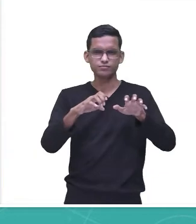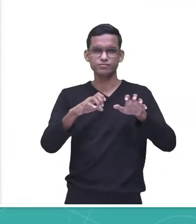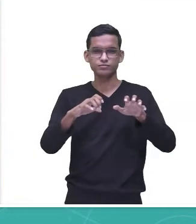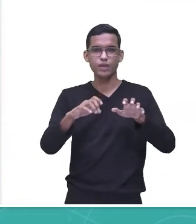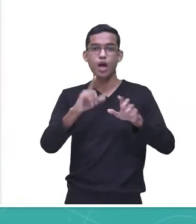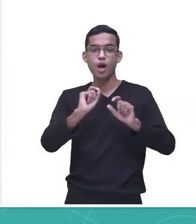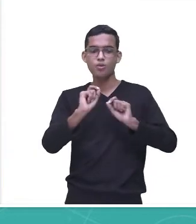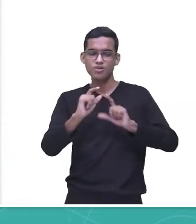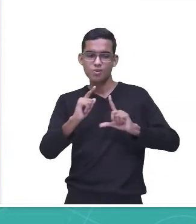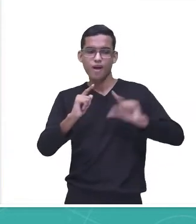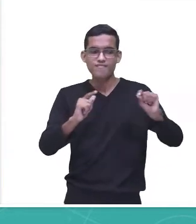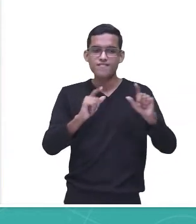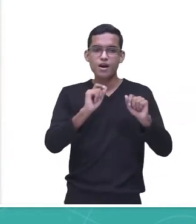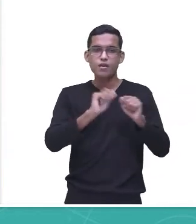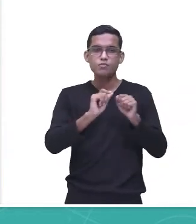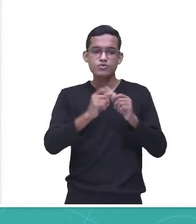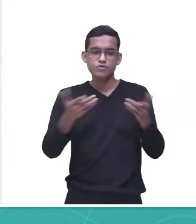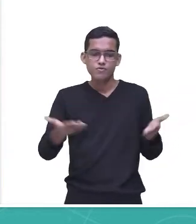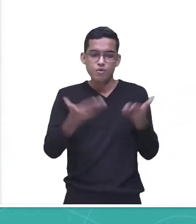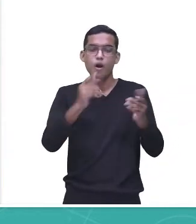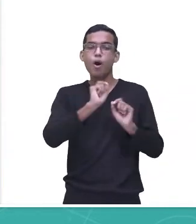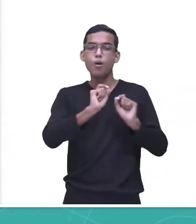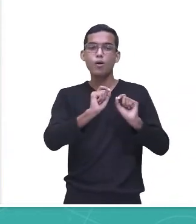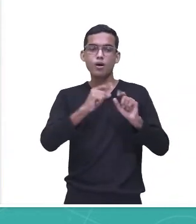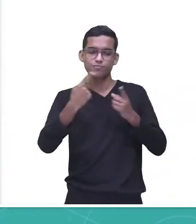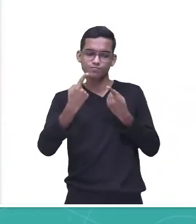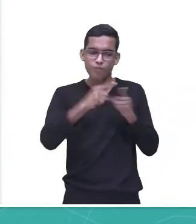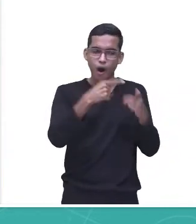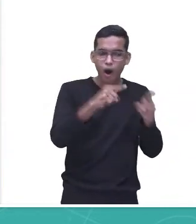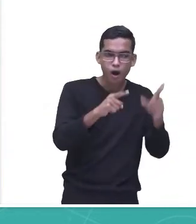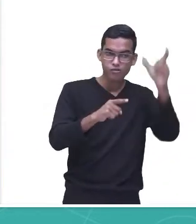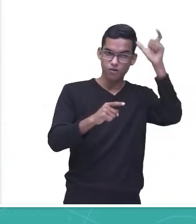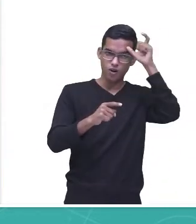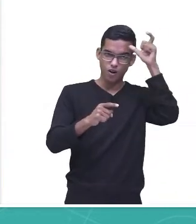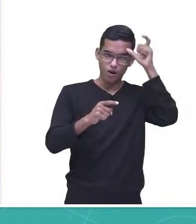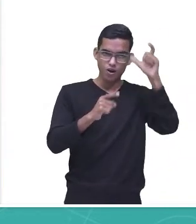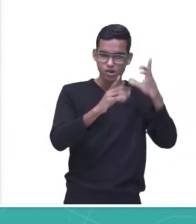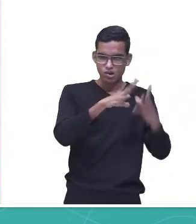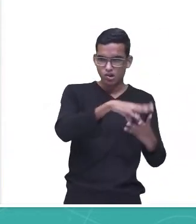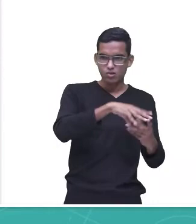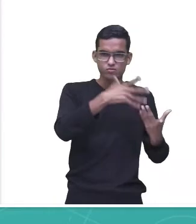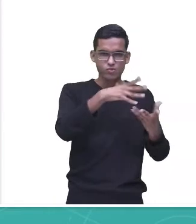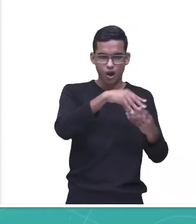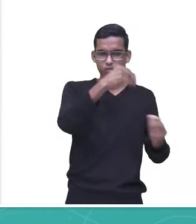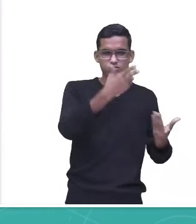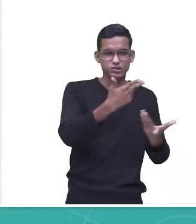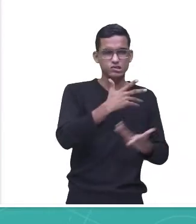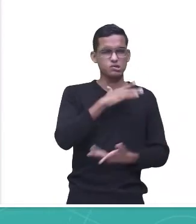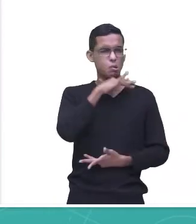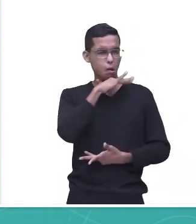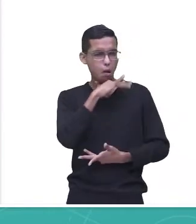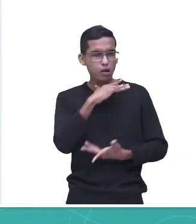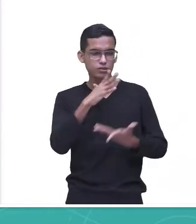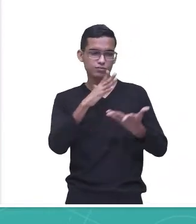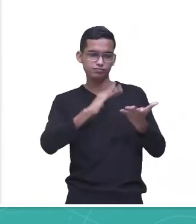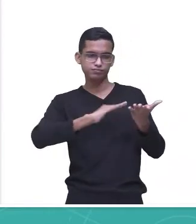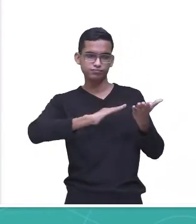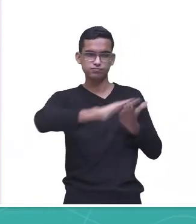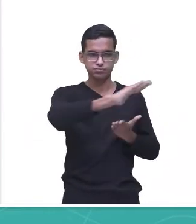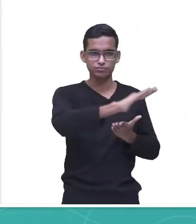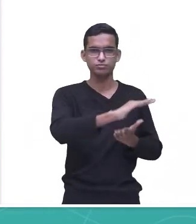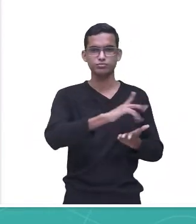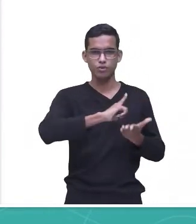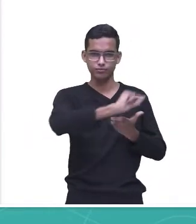afugentar os espíritos maus, principalmente os demônios. Então isso aqui havia muito nas igrejas góticas, fazia parte